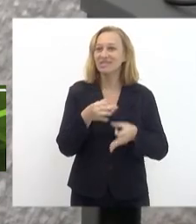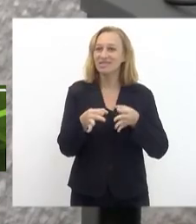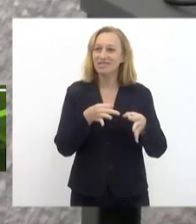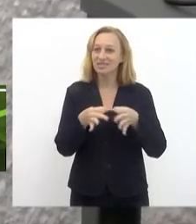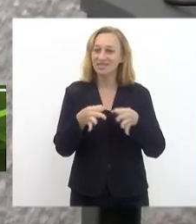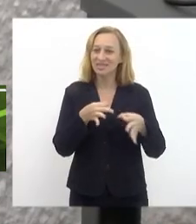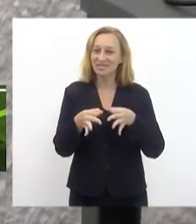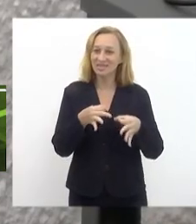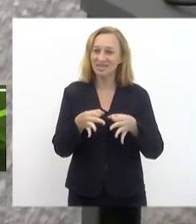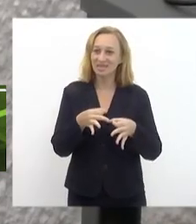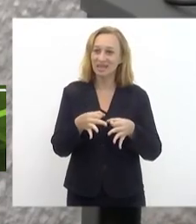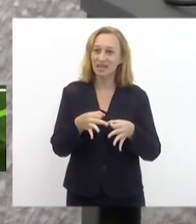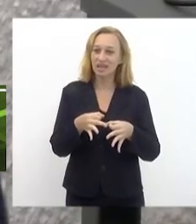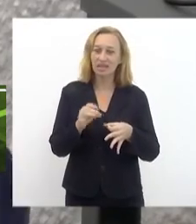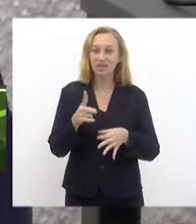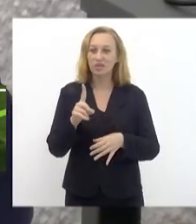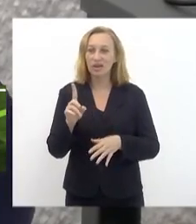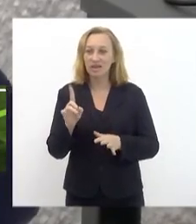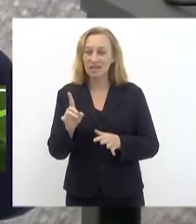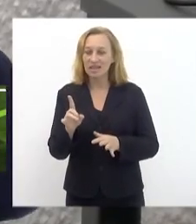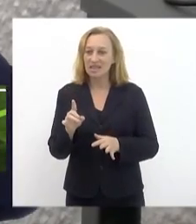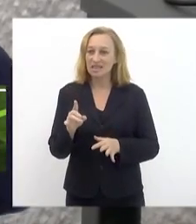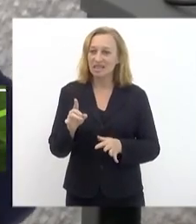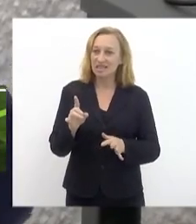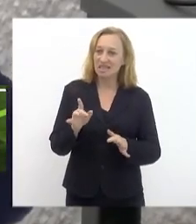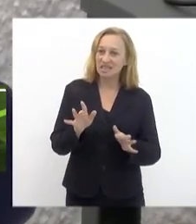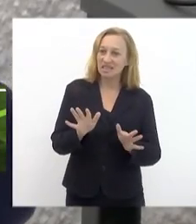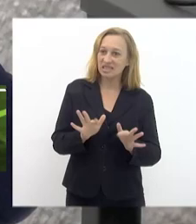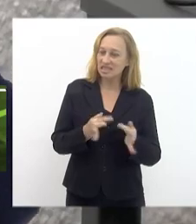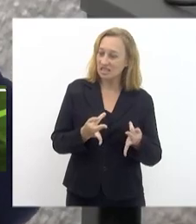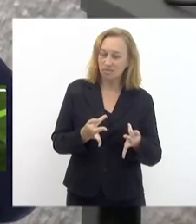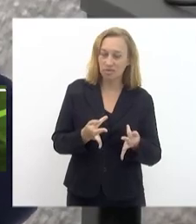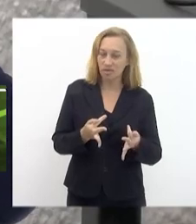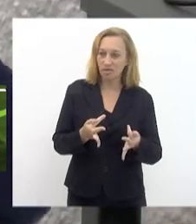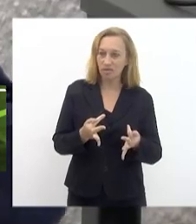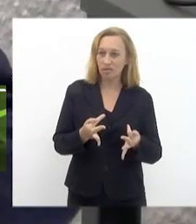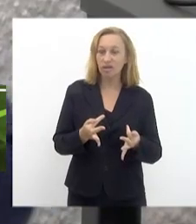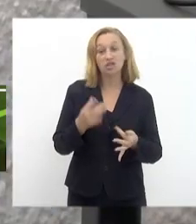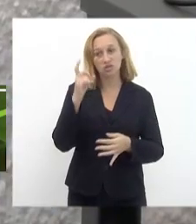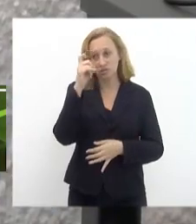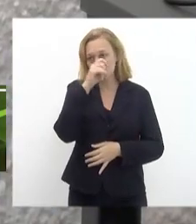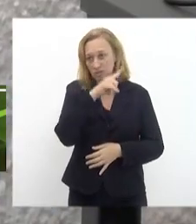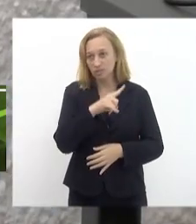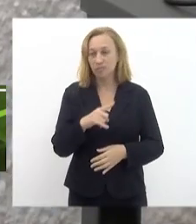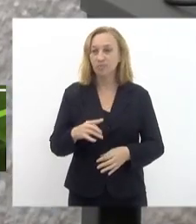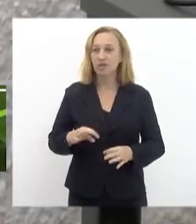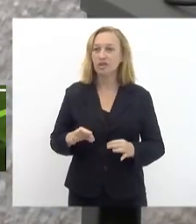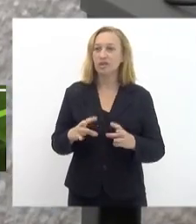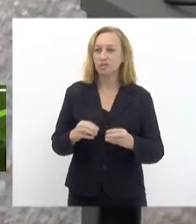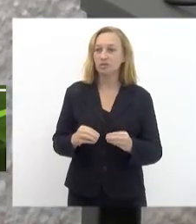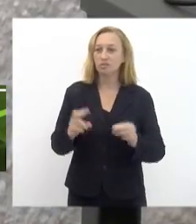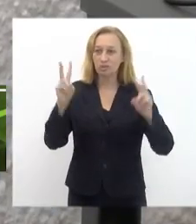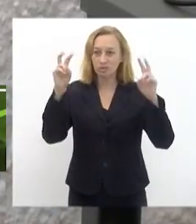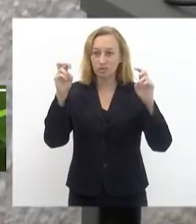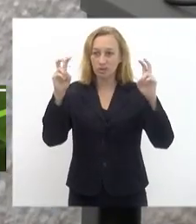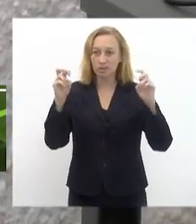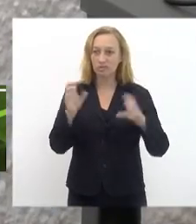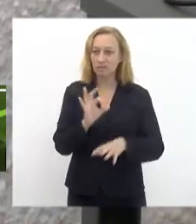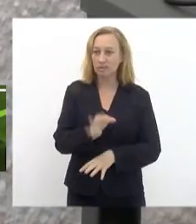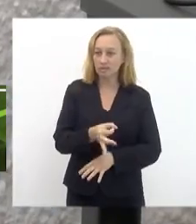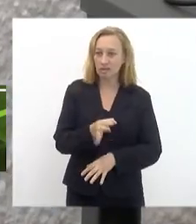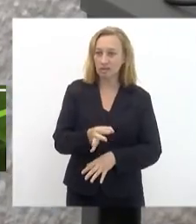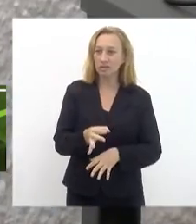máquina não é cin E é difícil é mais uma máquina grande dessa tem todos os peças que toda a questão legal das